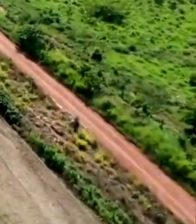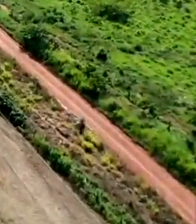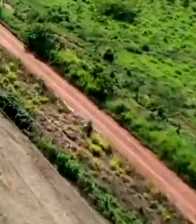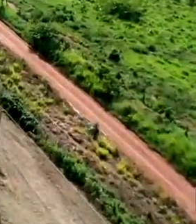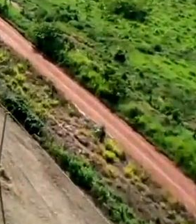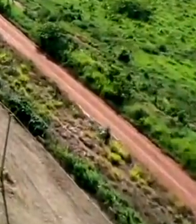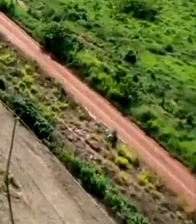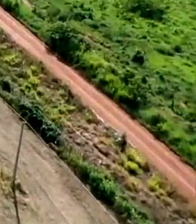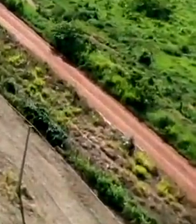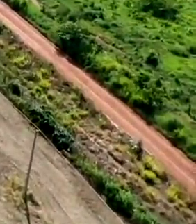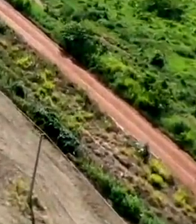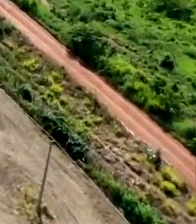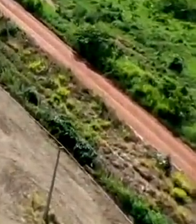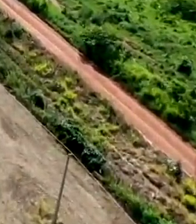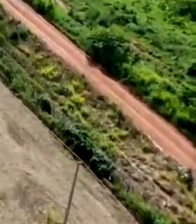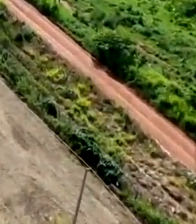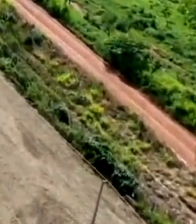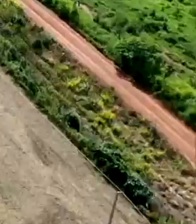em